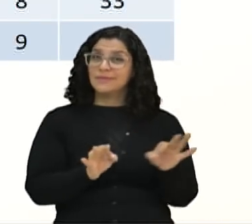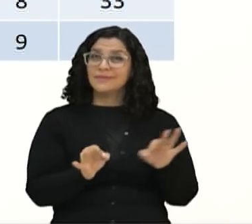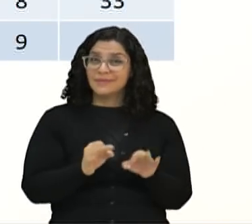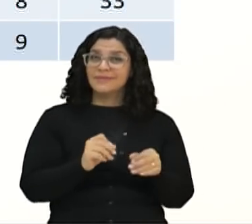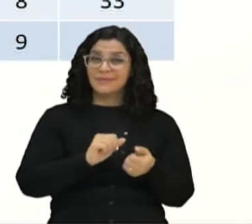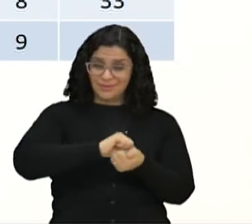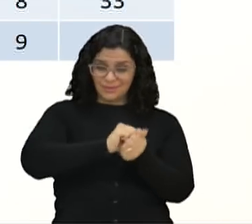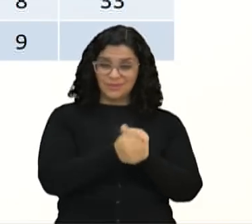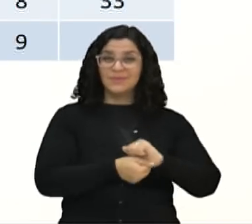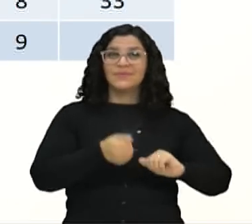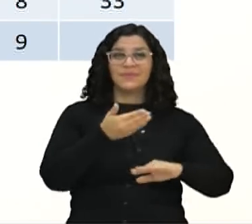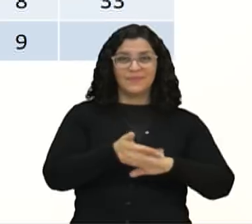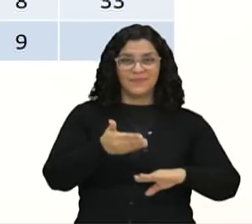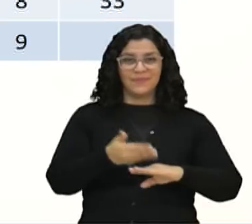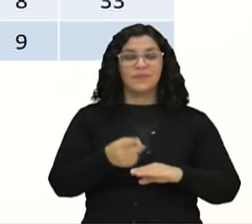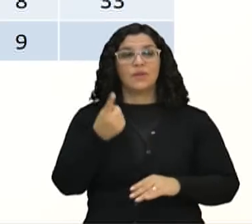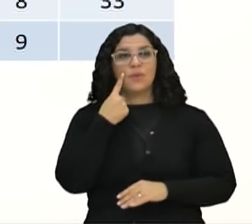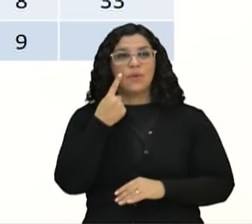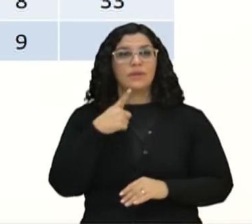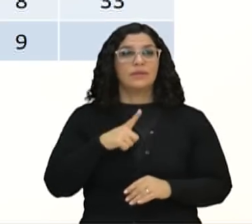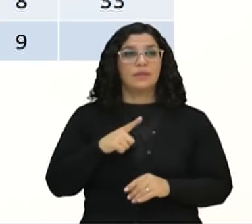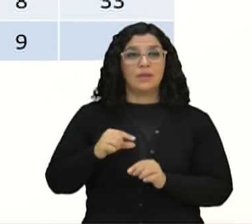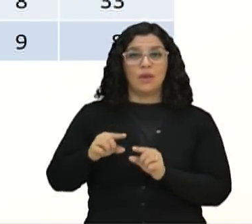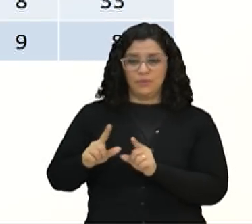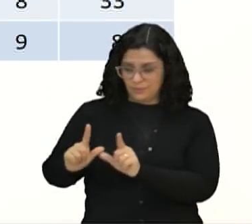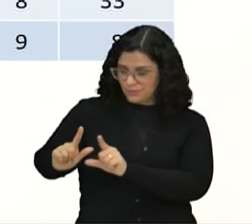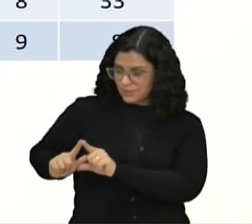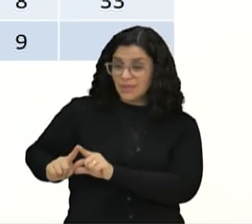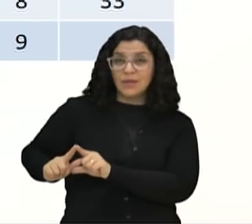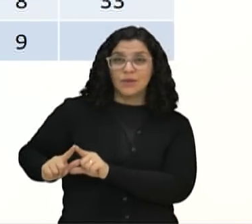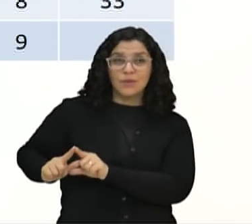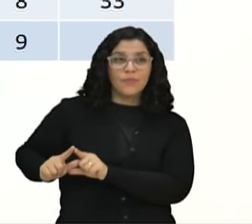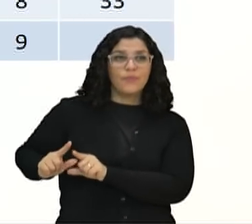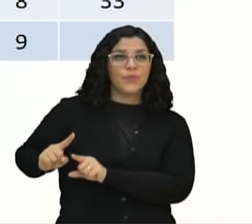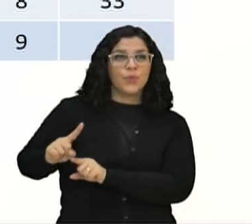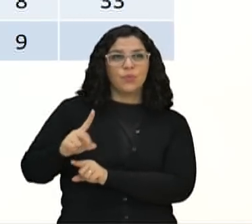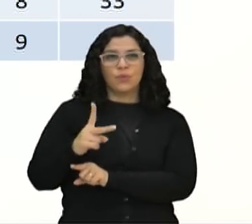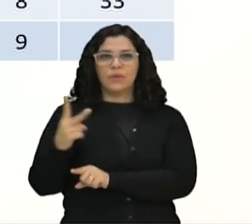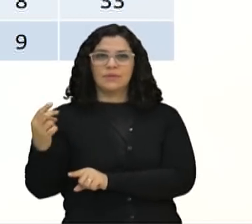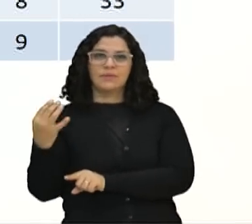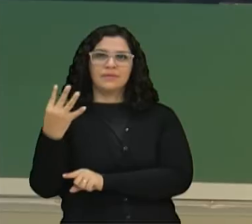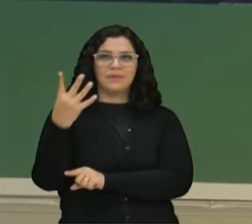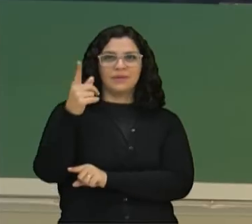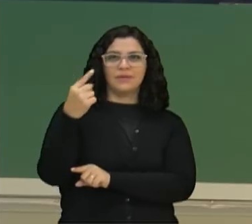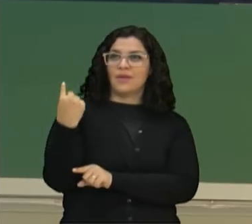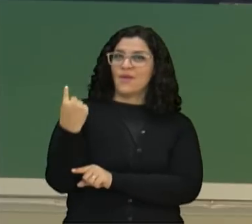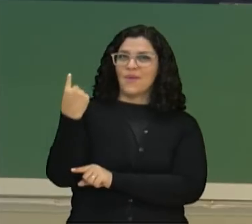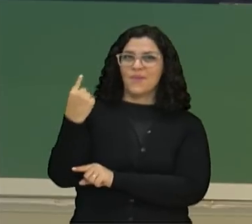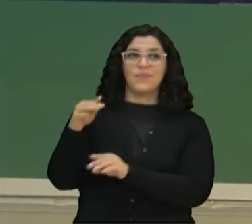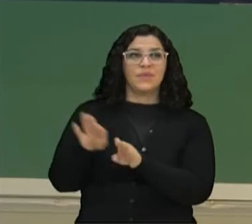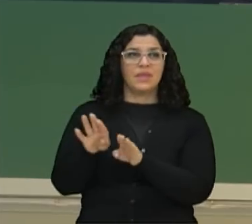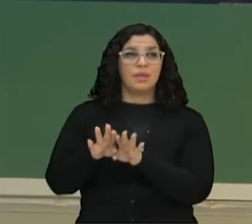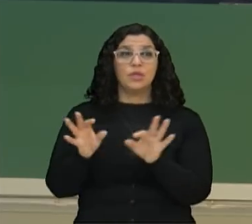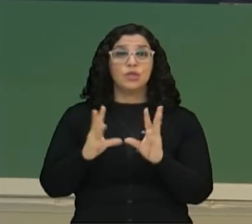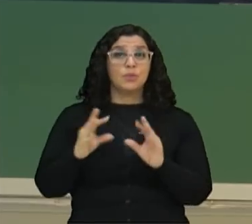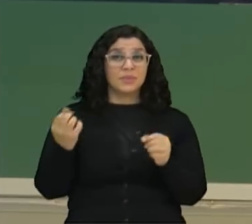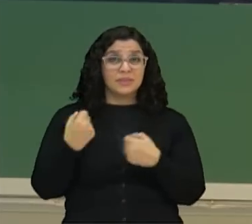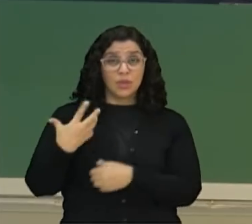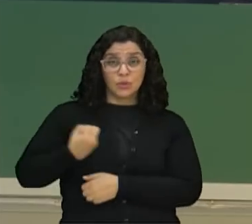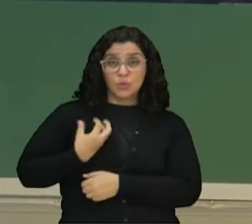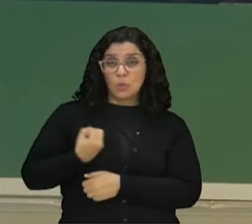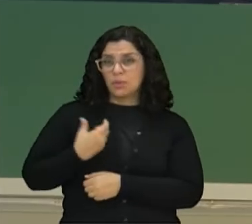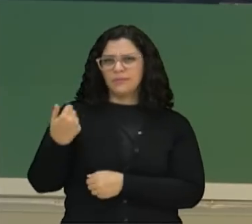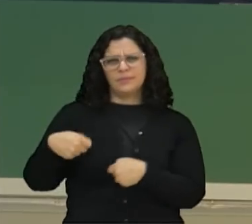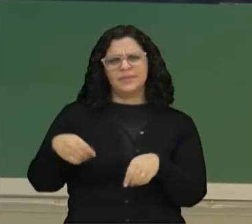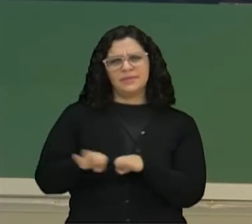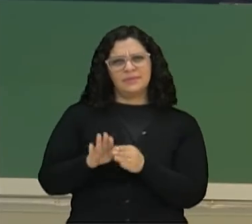essa proposta, né? Então, por exemplo, aqui nós temos a saída, o ponto de controle 1, 2, 3. Na verdade, nem precisaria ter os números, né?